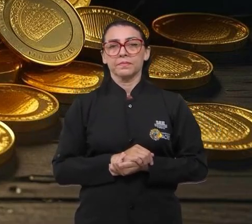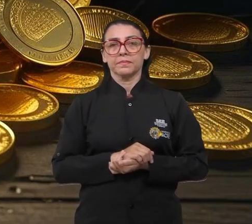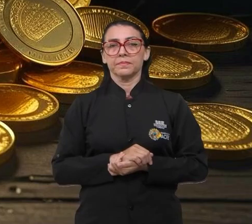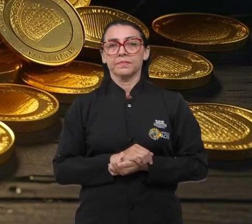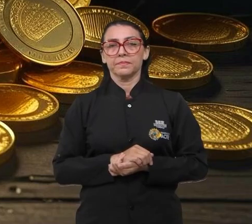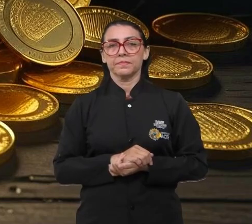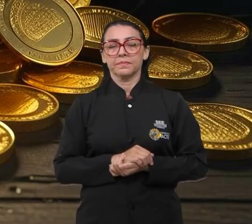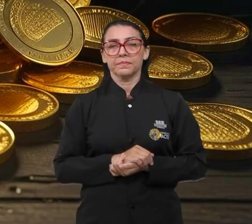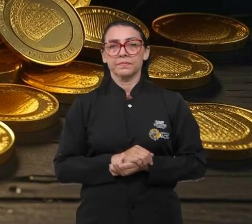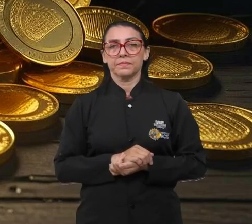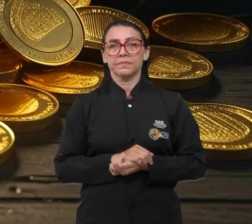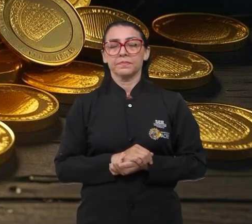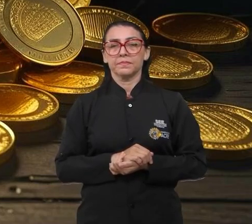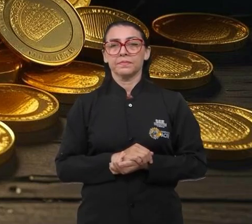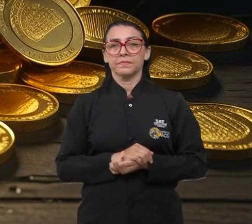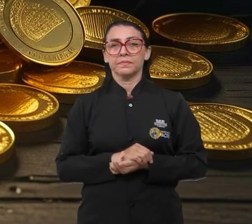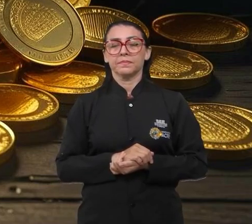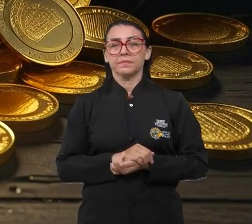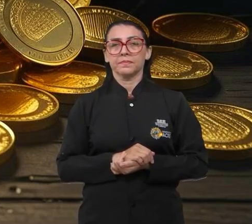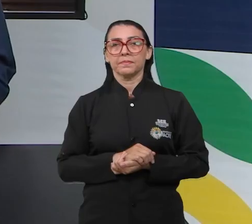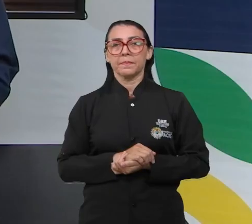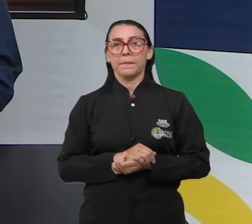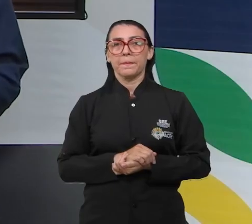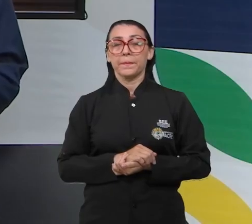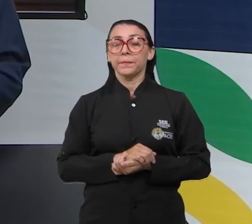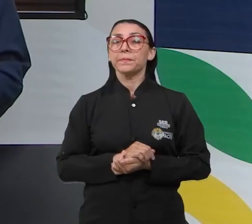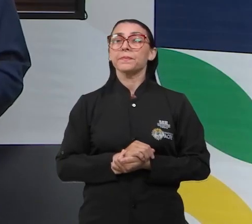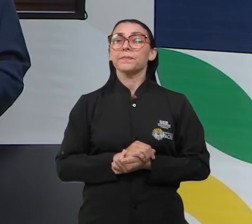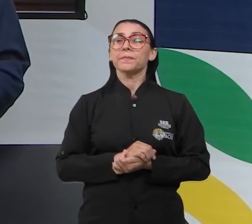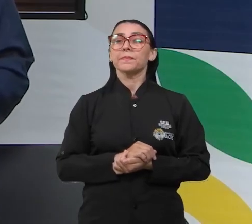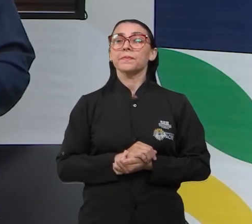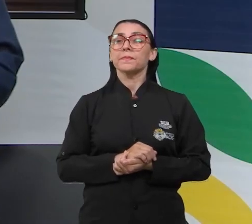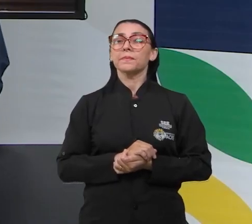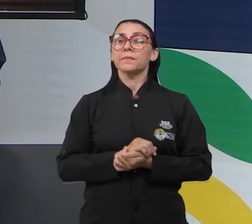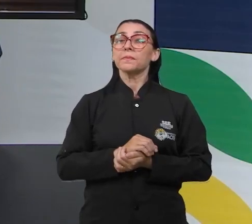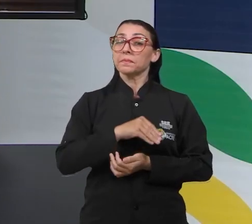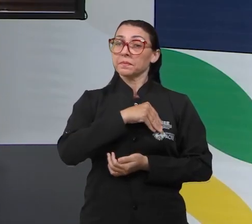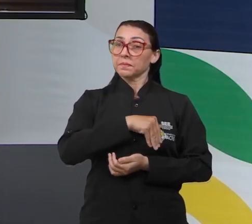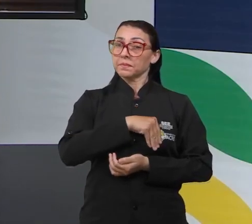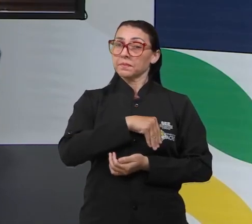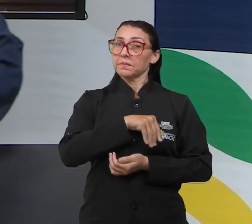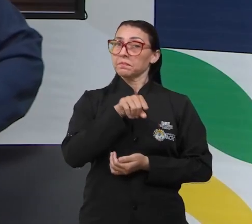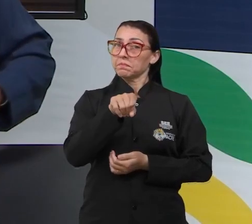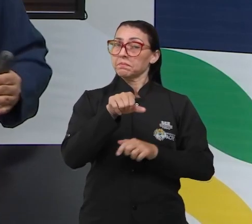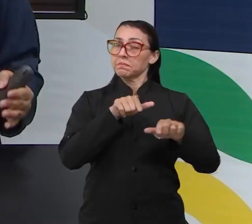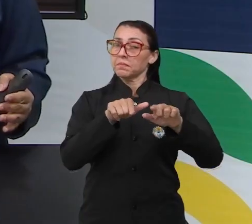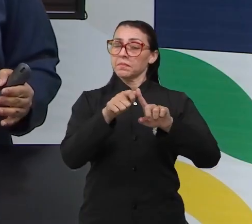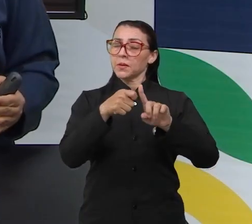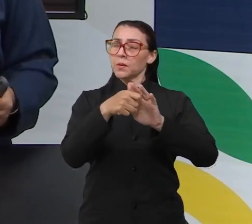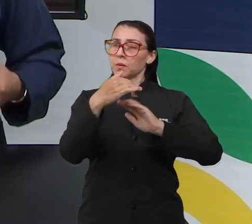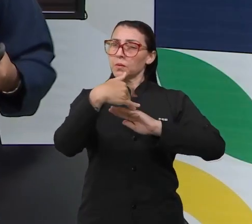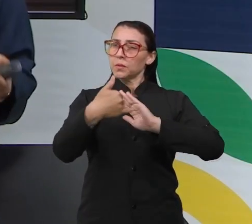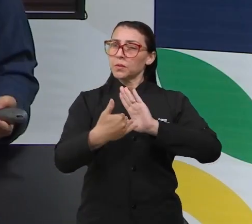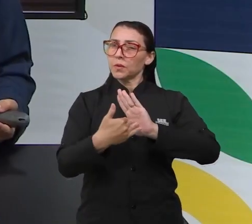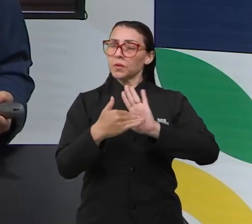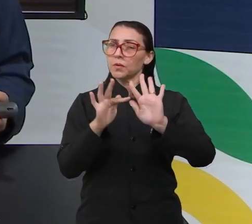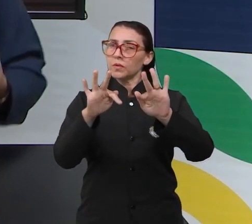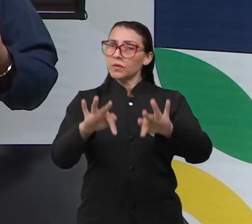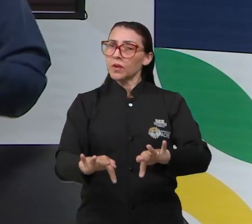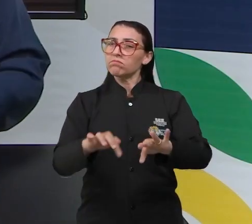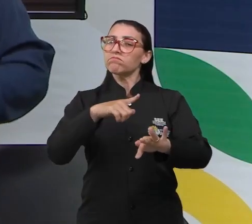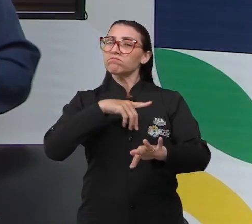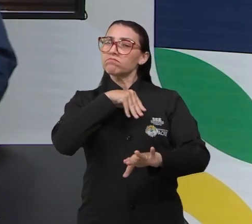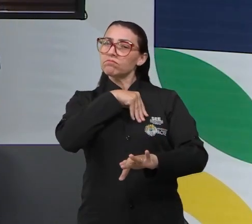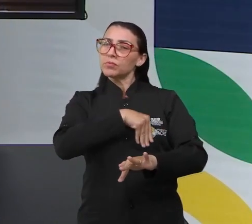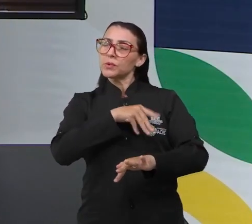período. Então, a renda seria basicamente aquilo que a gente chama de salário. Você trabalha o mês inteiro e no final do mês